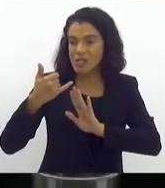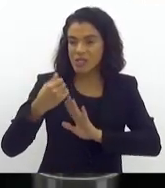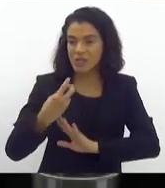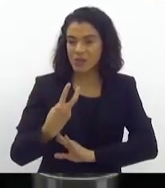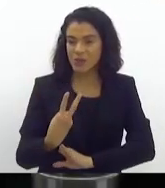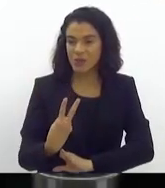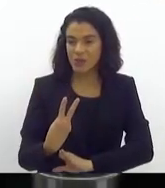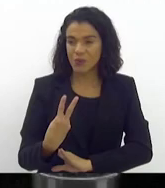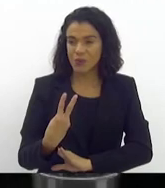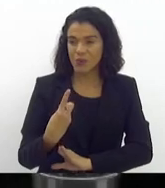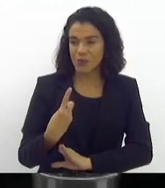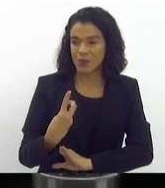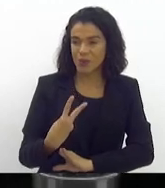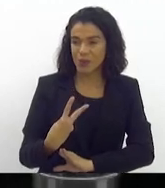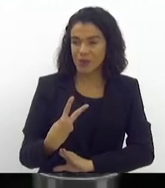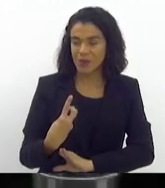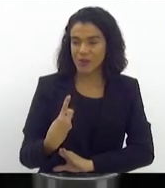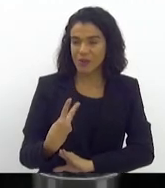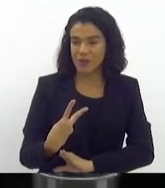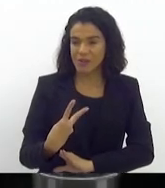2.